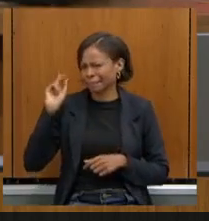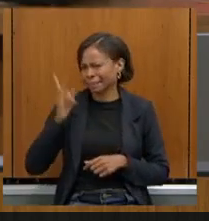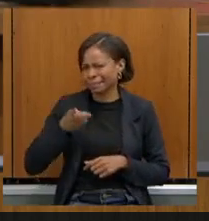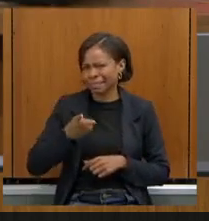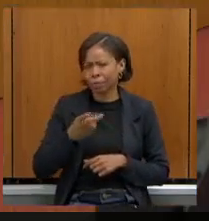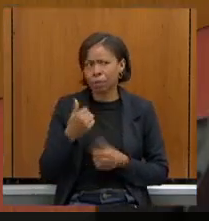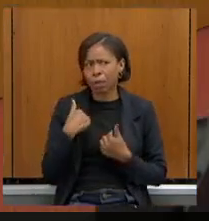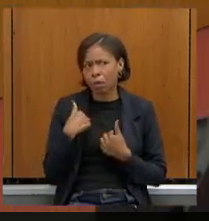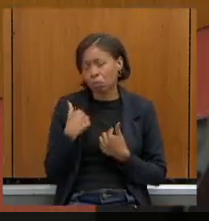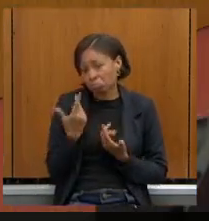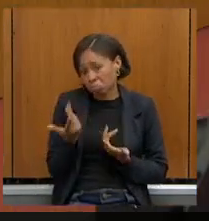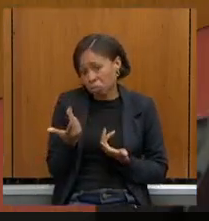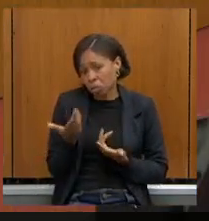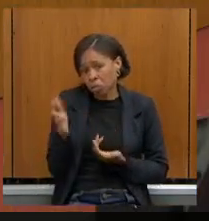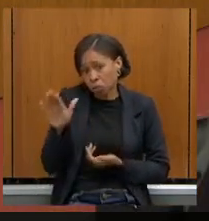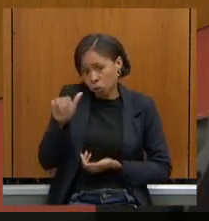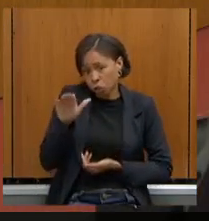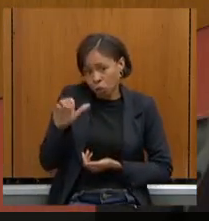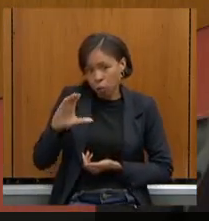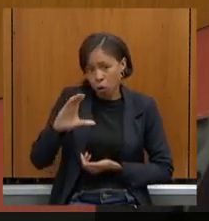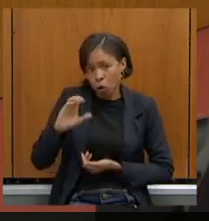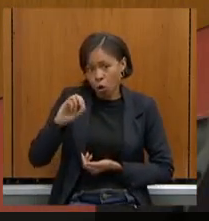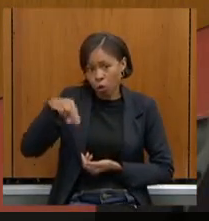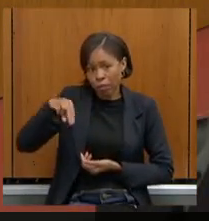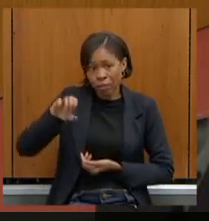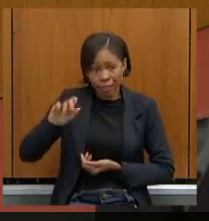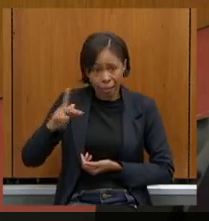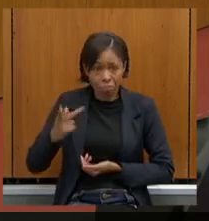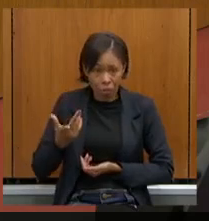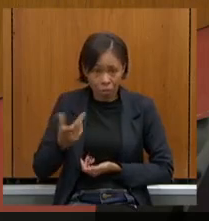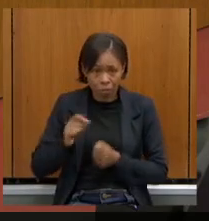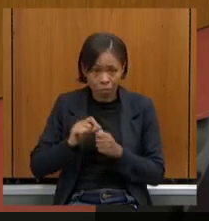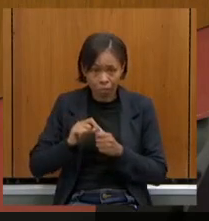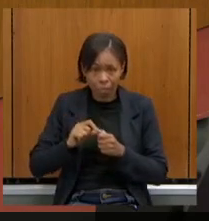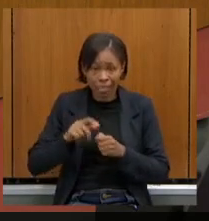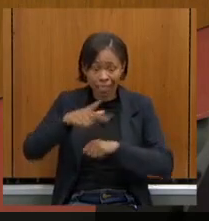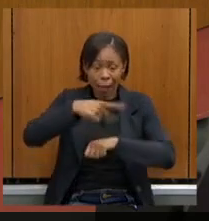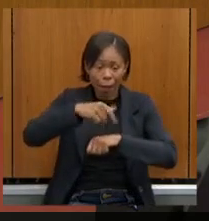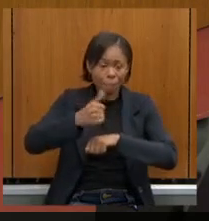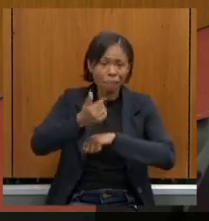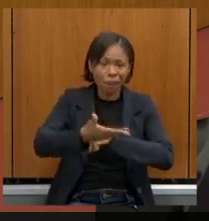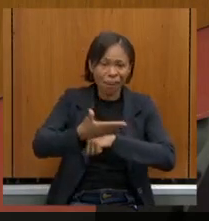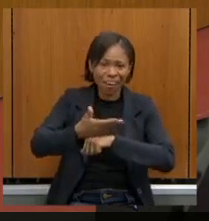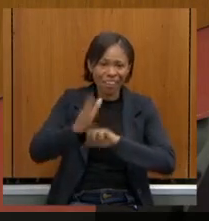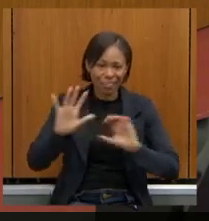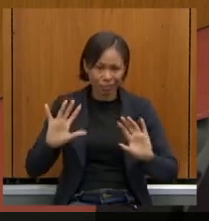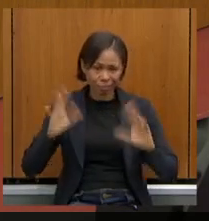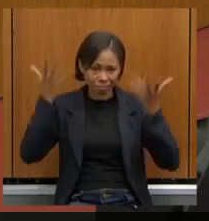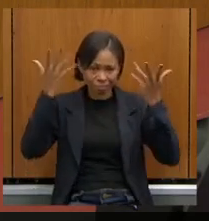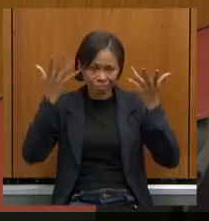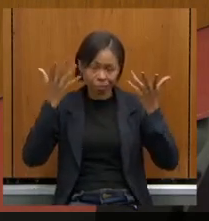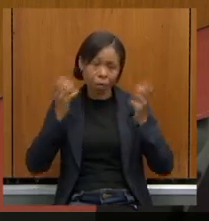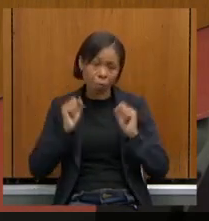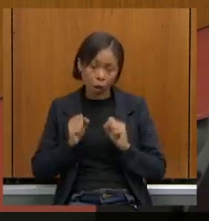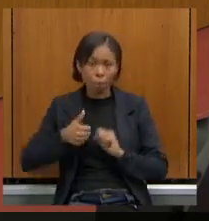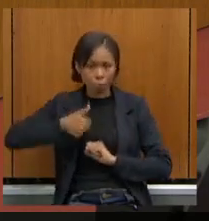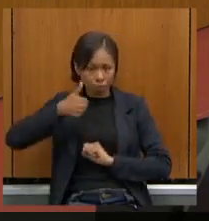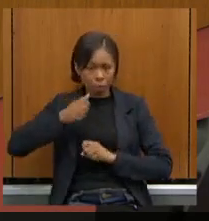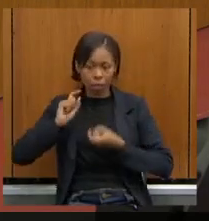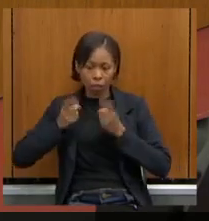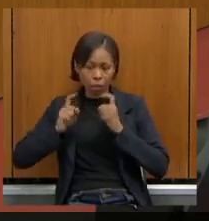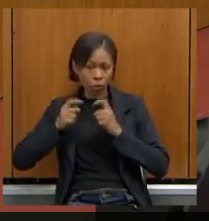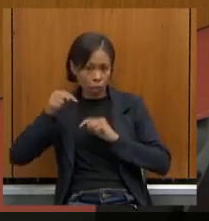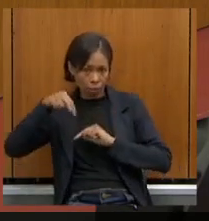CONEP, a gente faz esse evento aí na praça, podemos fazer a reunião aqui no, podemos fazer a reunião aqui e depois vamos